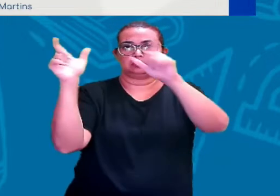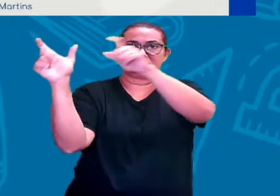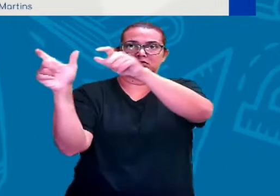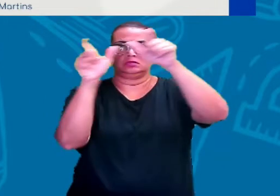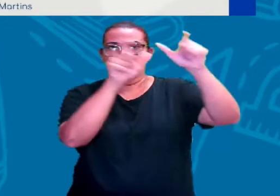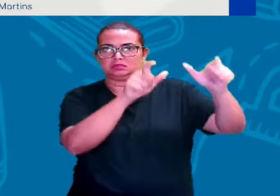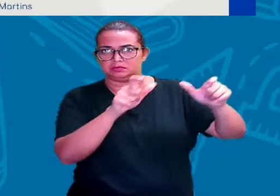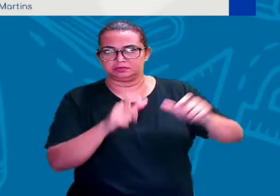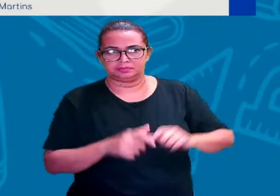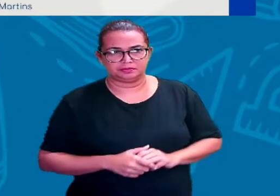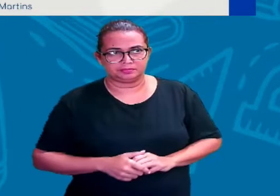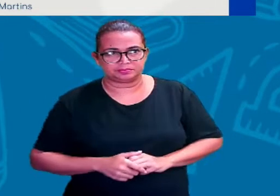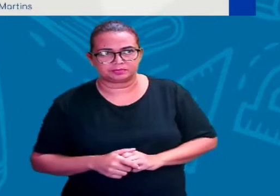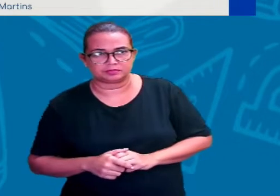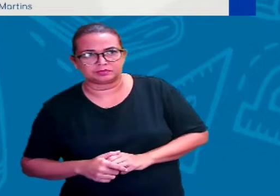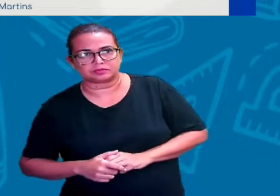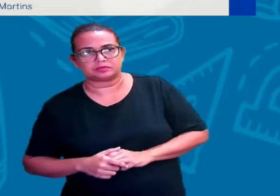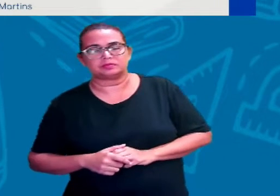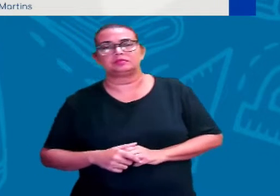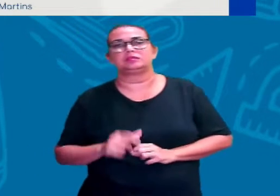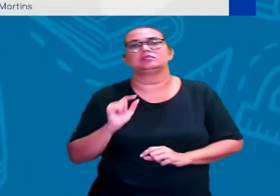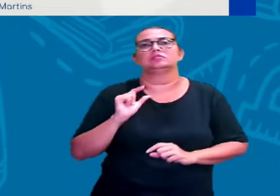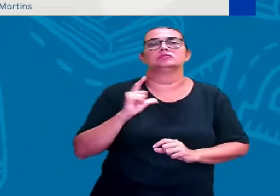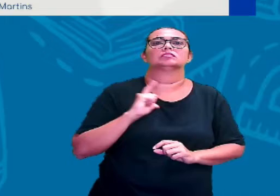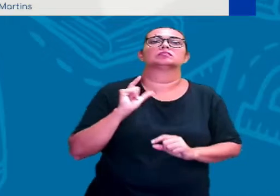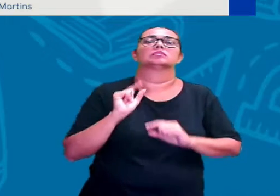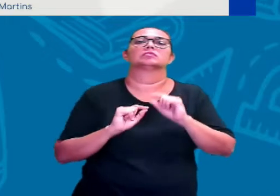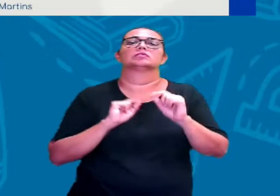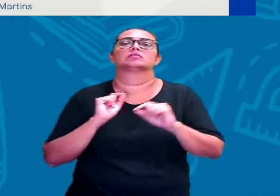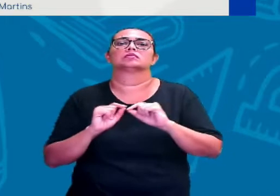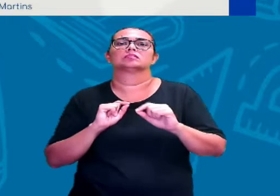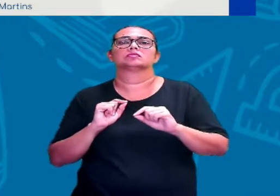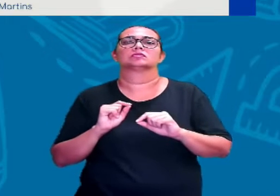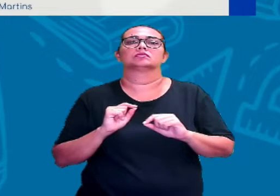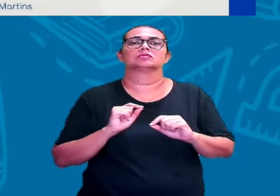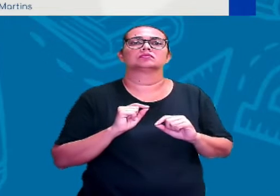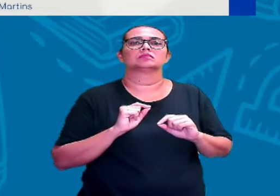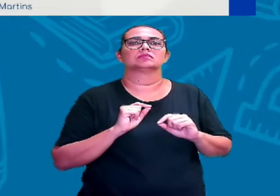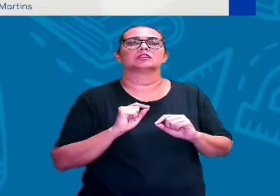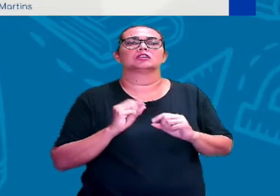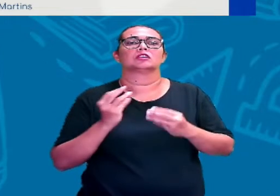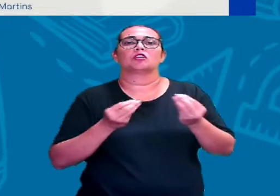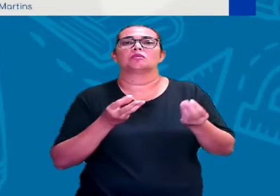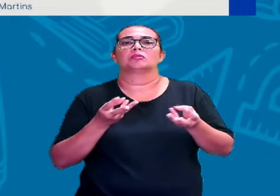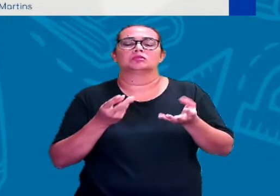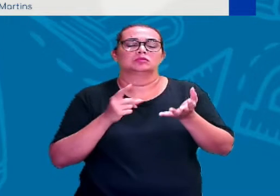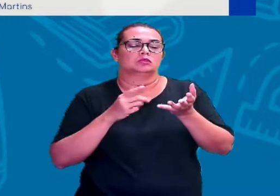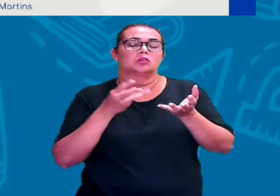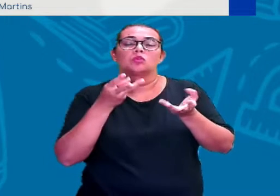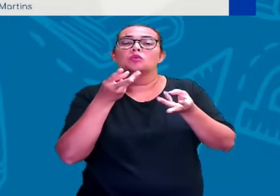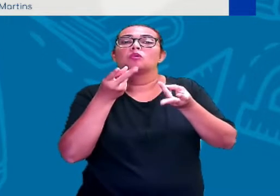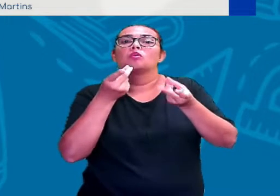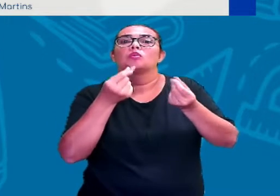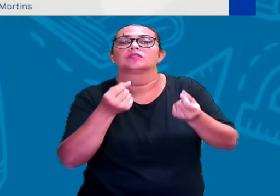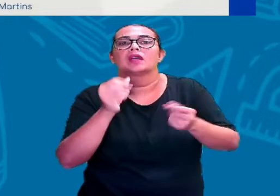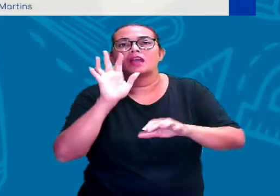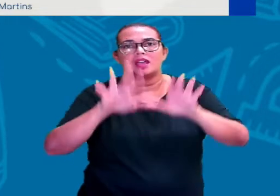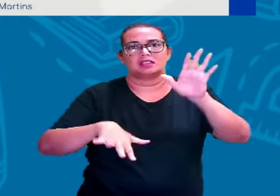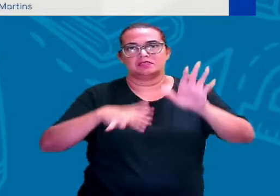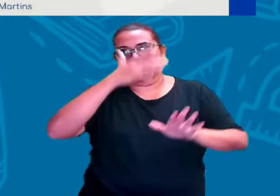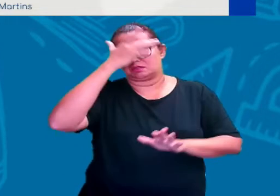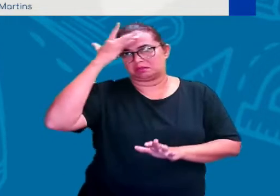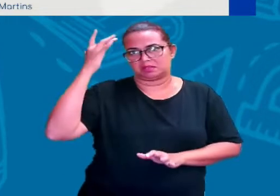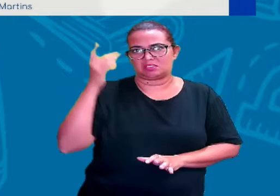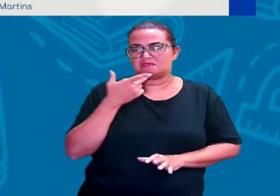da gente quantificar essa população é justamente porque a pessoa é que se declara. Então, muitas vezes, as pessoas